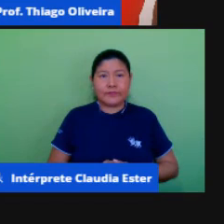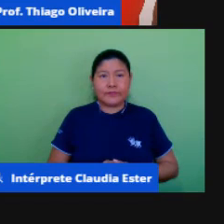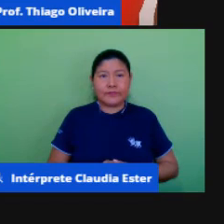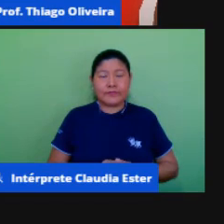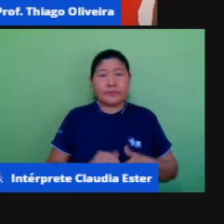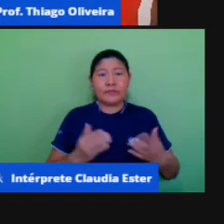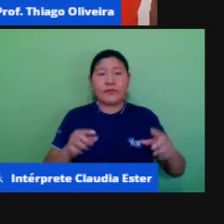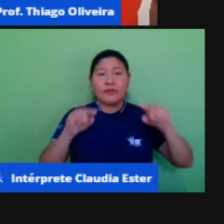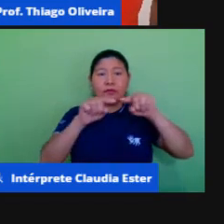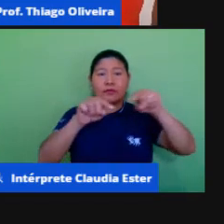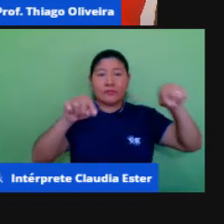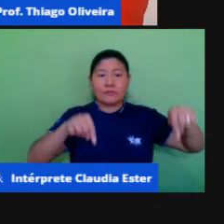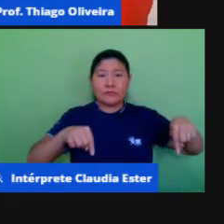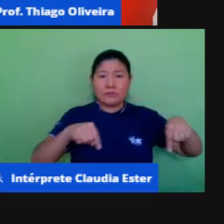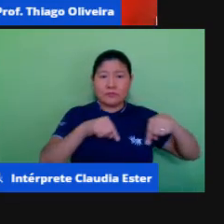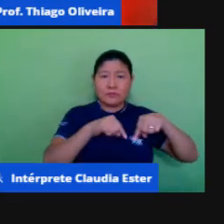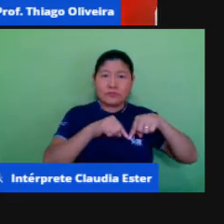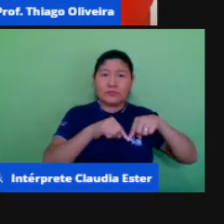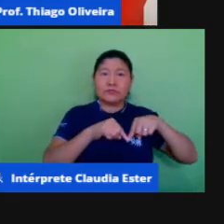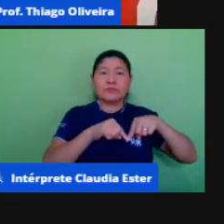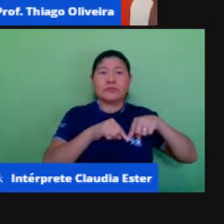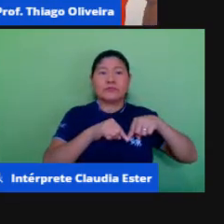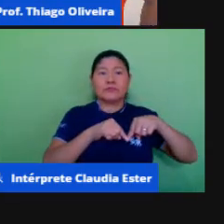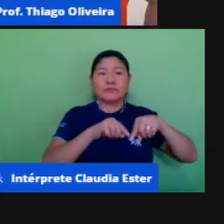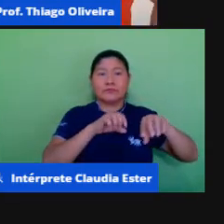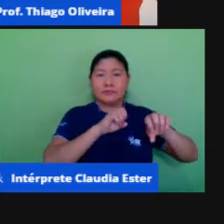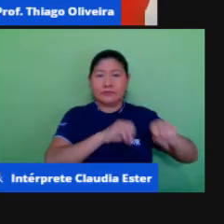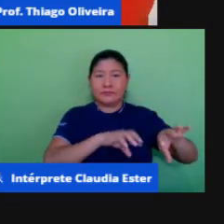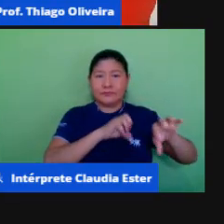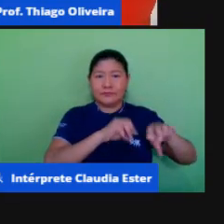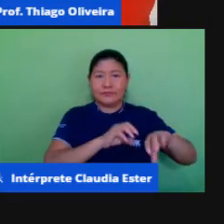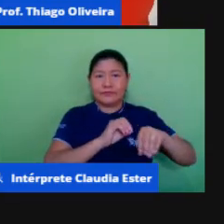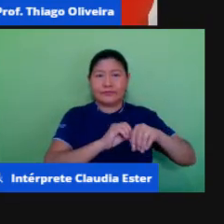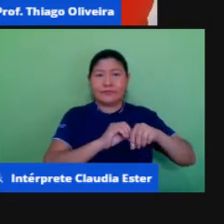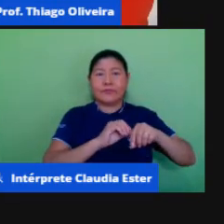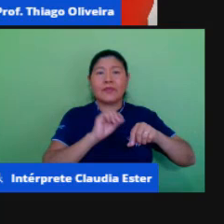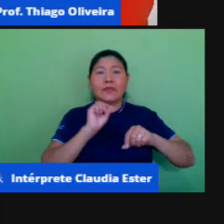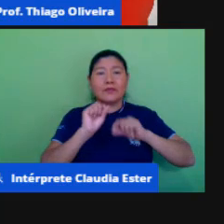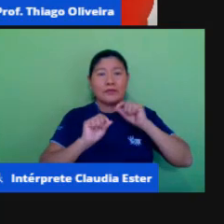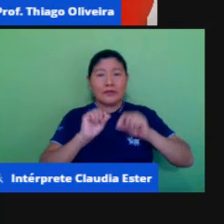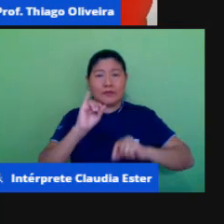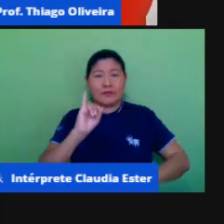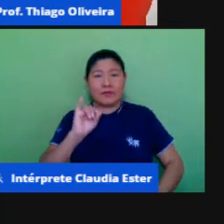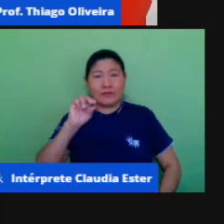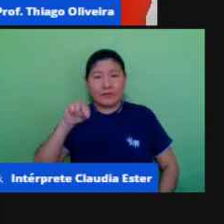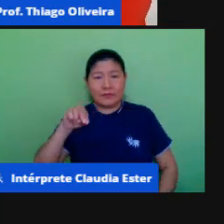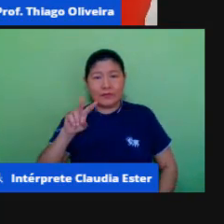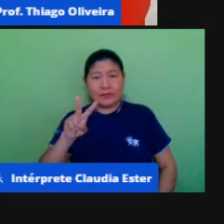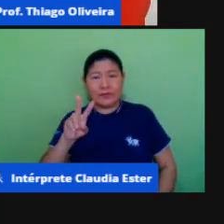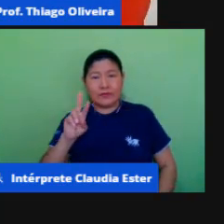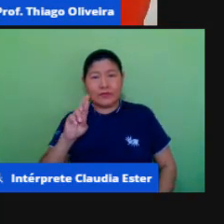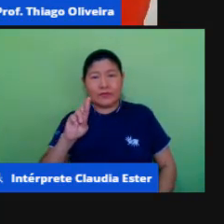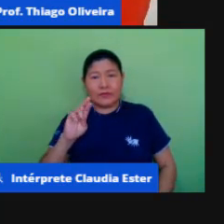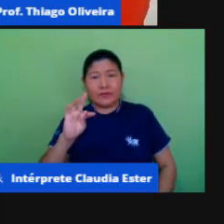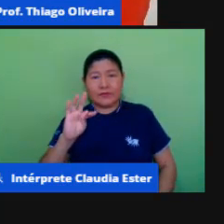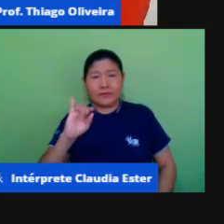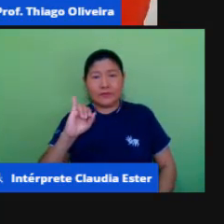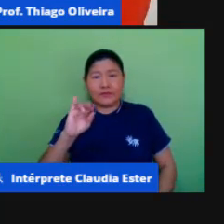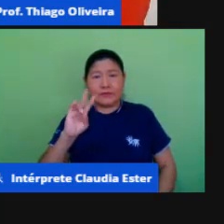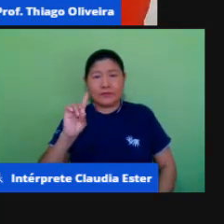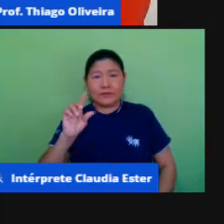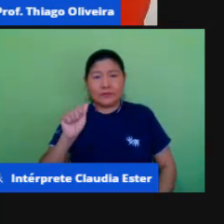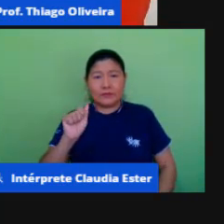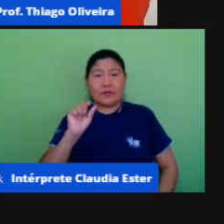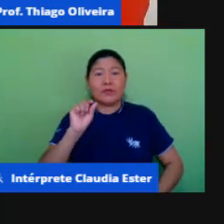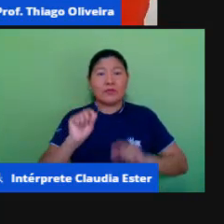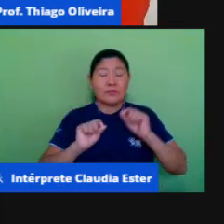Então, sala de aula invertida, flipped classroom. Aliás, gente, cabe aqui um adendo, que essa sala de aula invertida